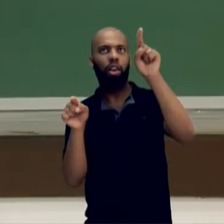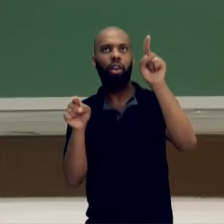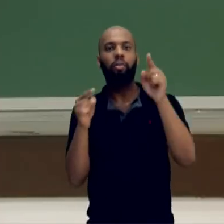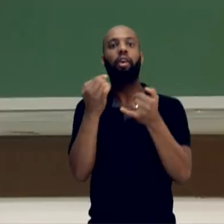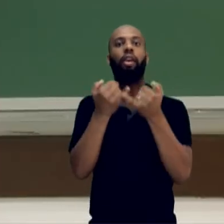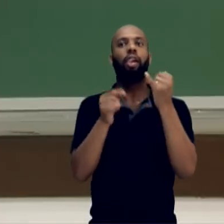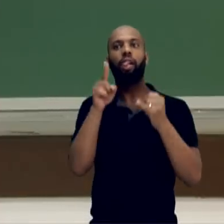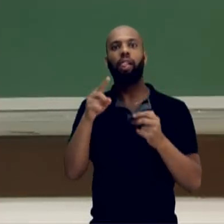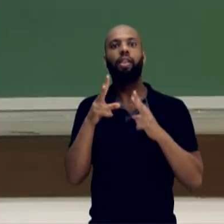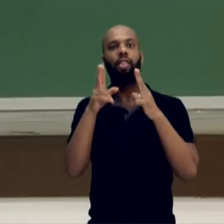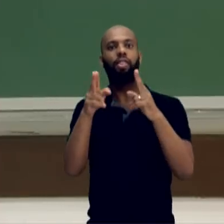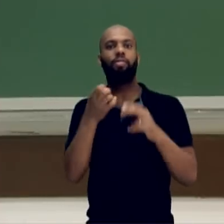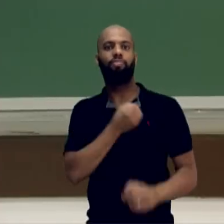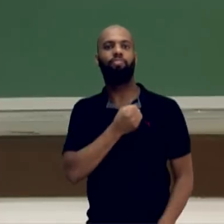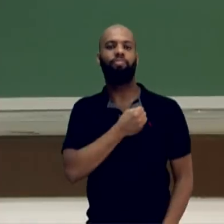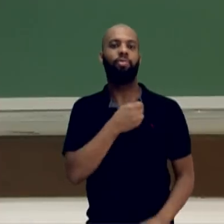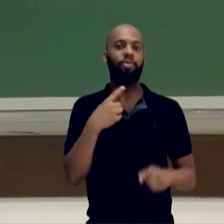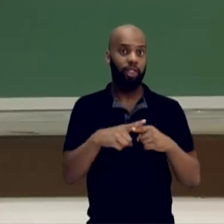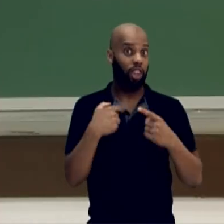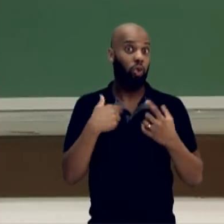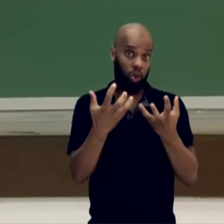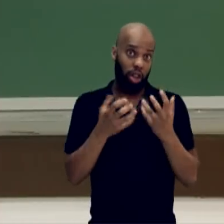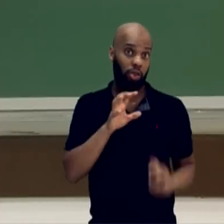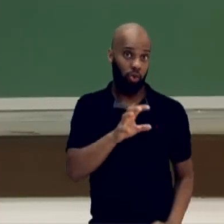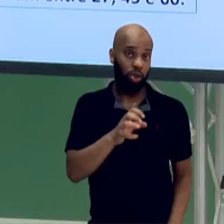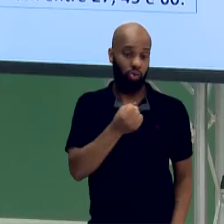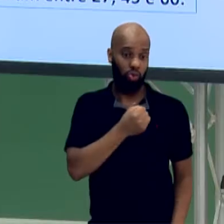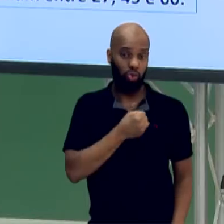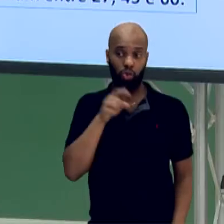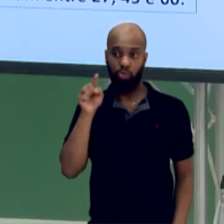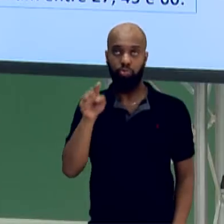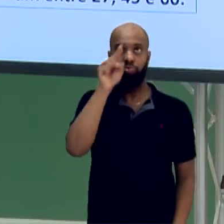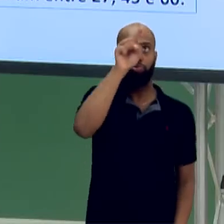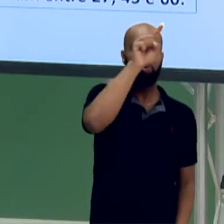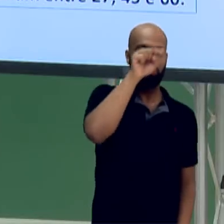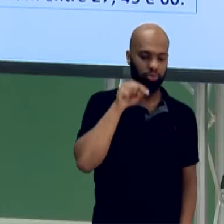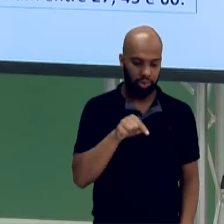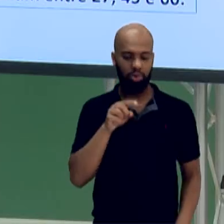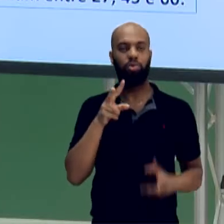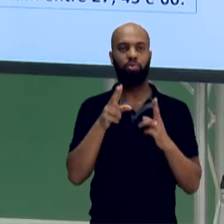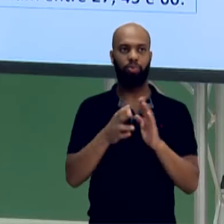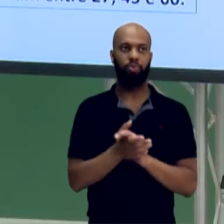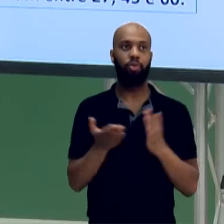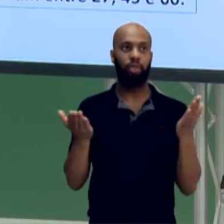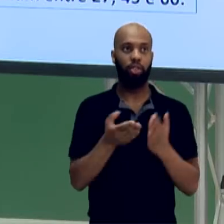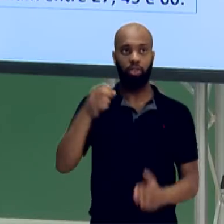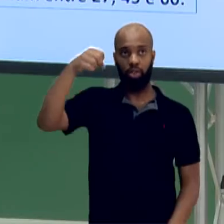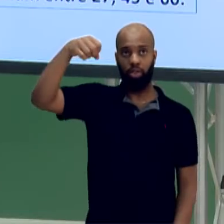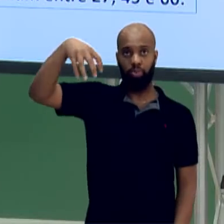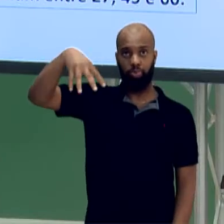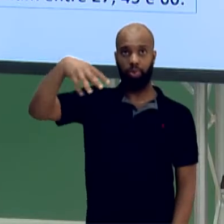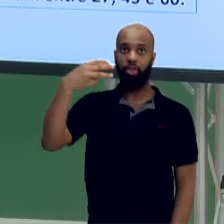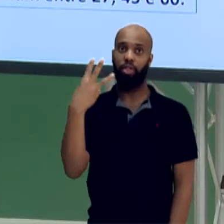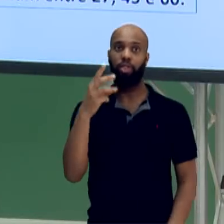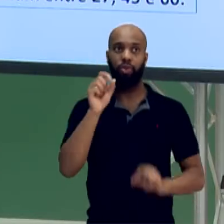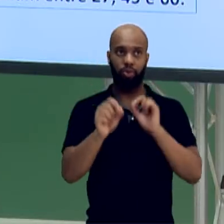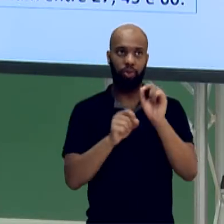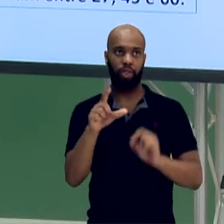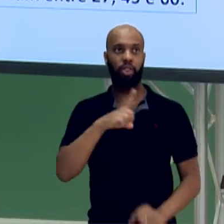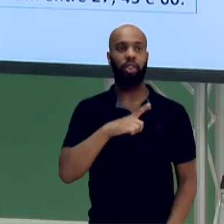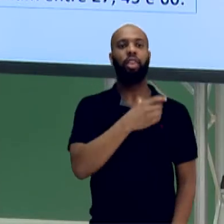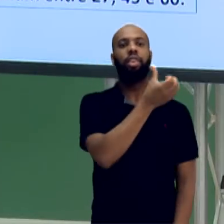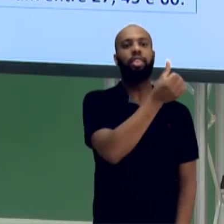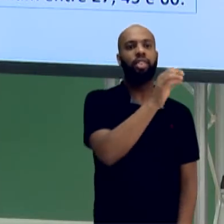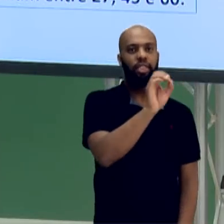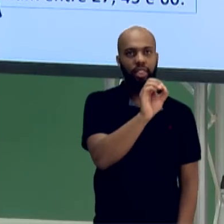né? O que eu estou buscando? Eu estou buscando algo em comum. Agora, na lâmpada 3, a lâmpada 3, ela gira em torno de